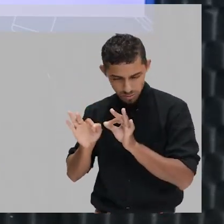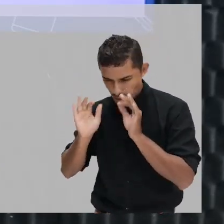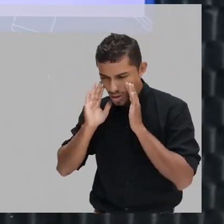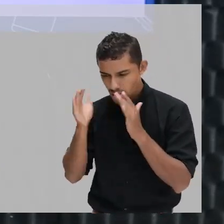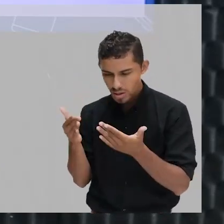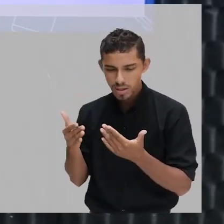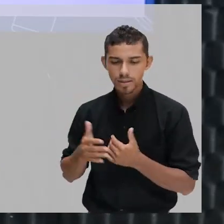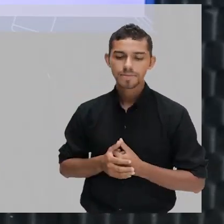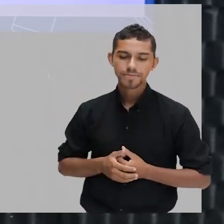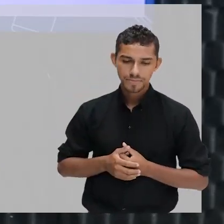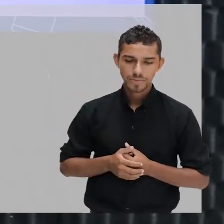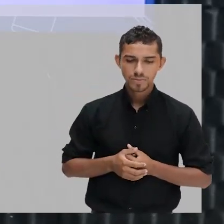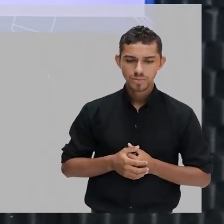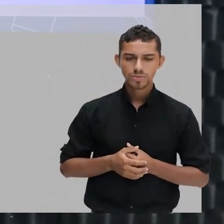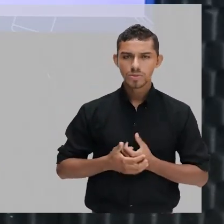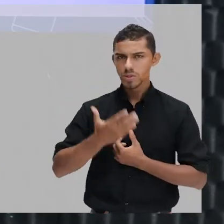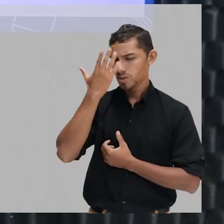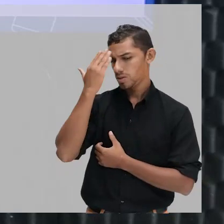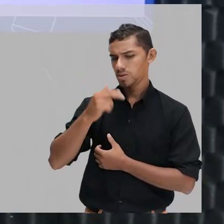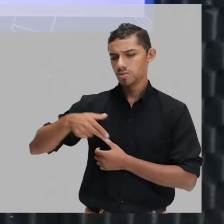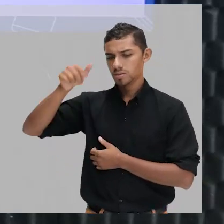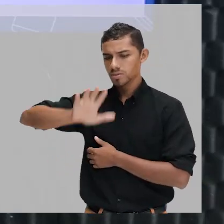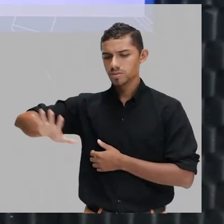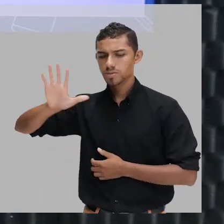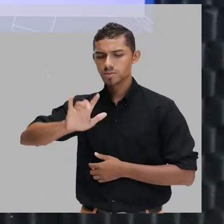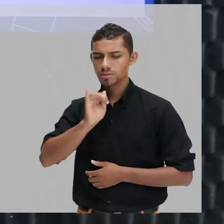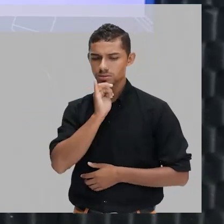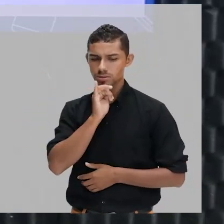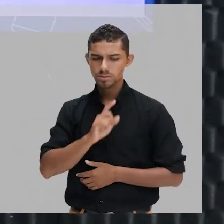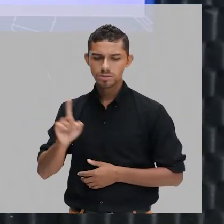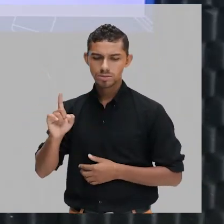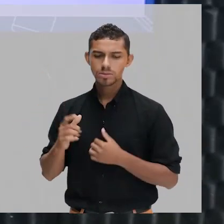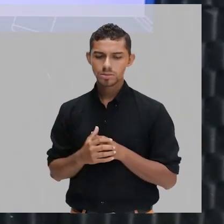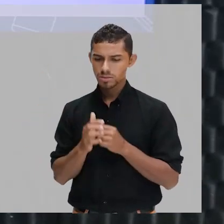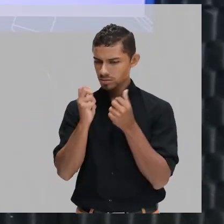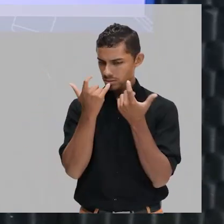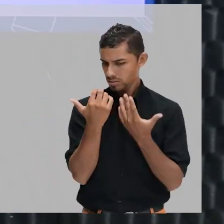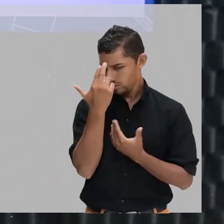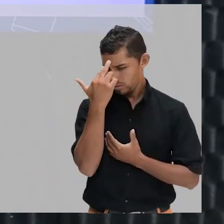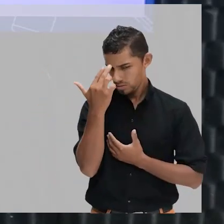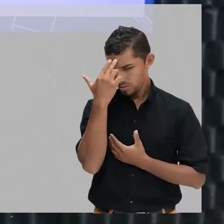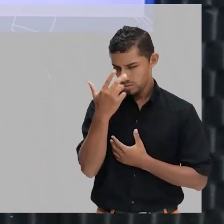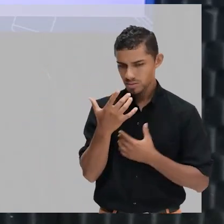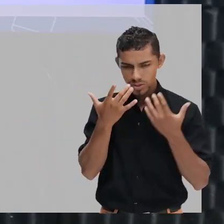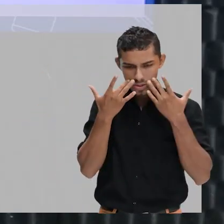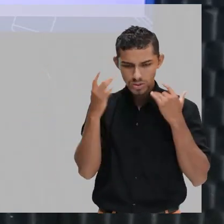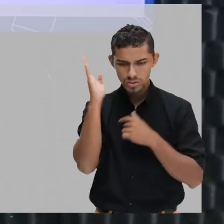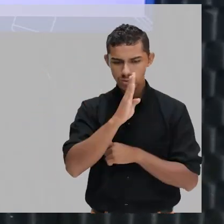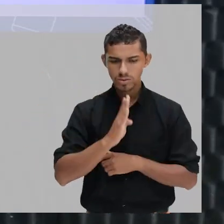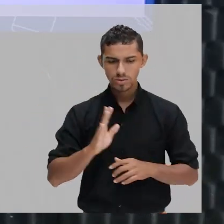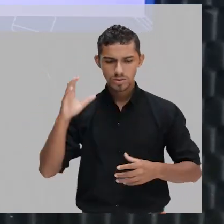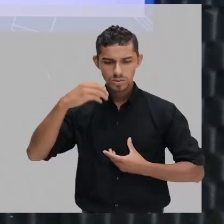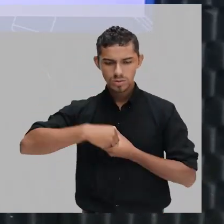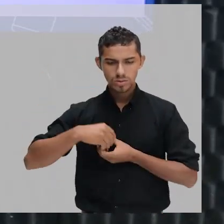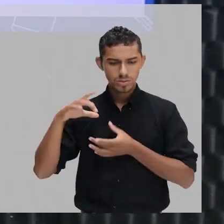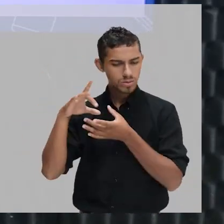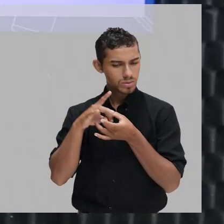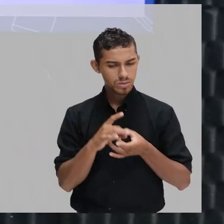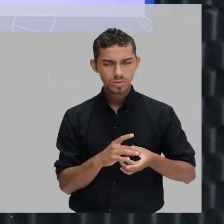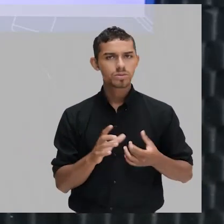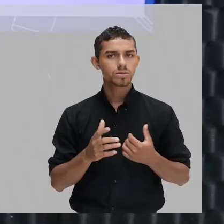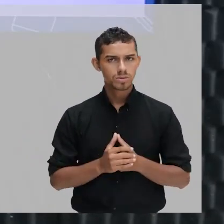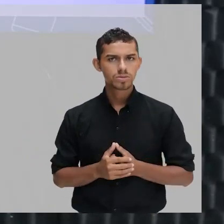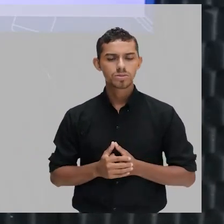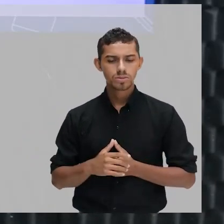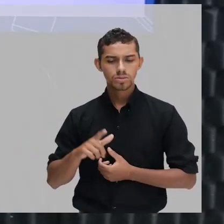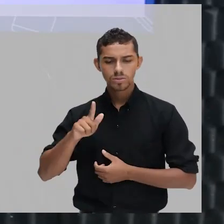cada espetáculo. O reconhecimento nacional do Giramundo, colocando a história do teatro brasileiro nesse contexto. O Giramundo,